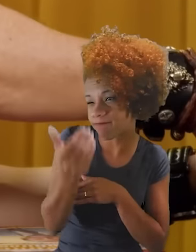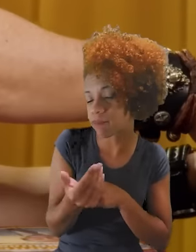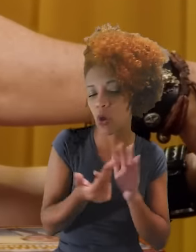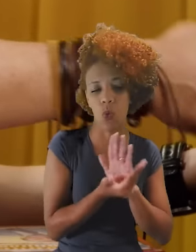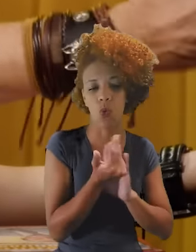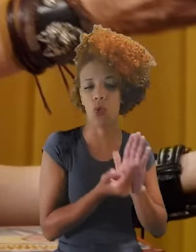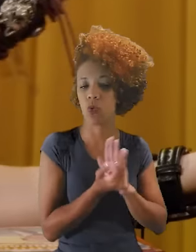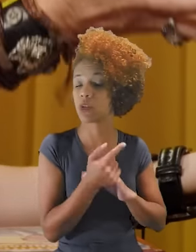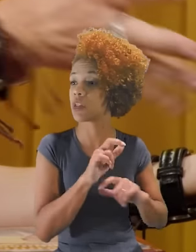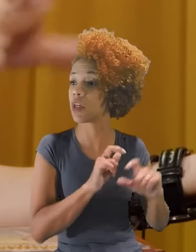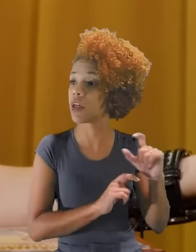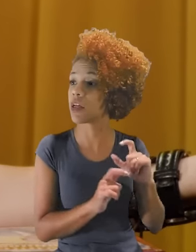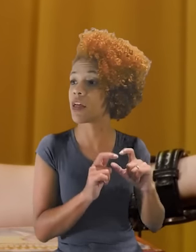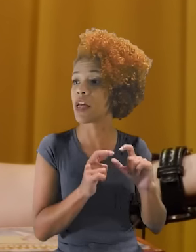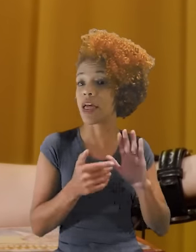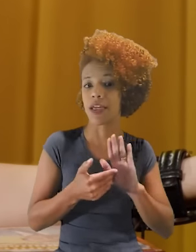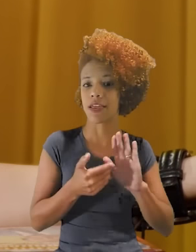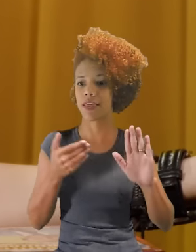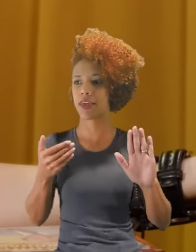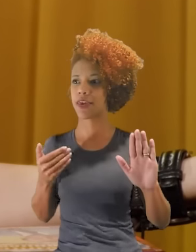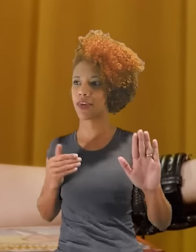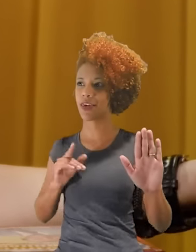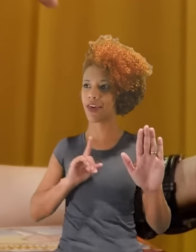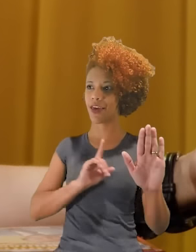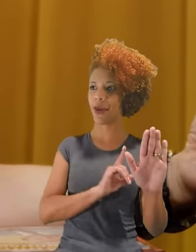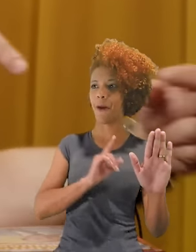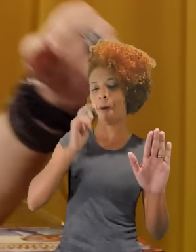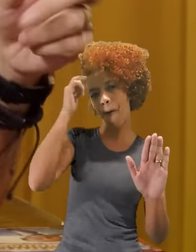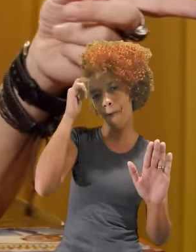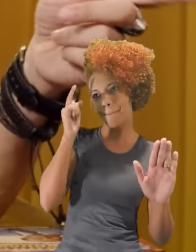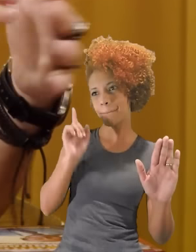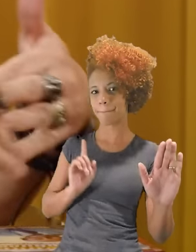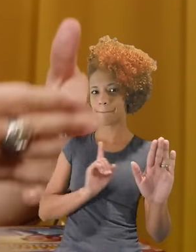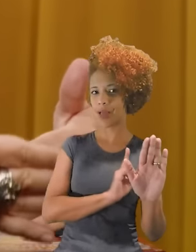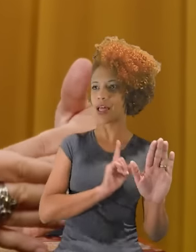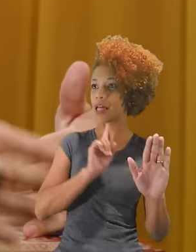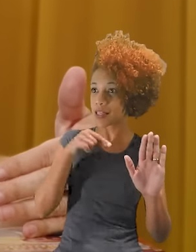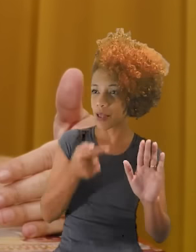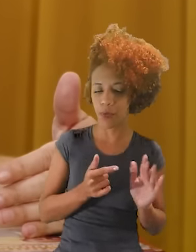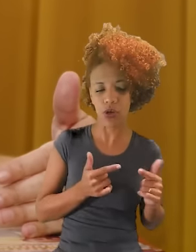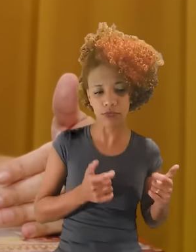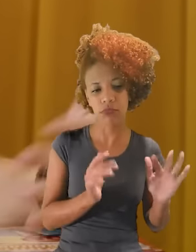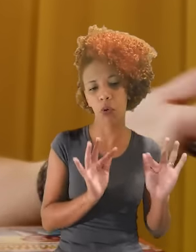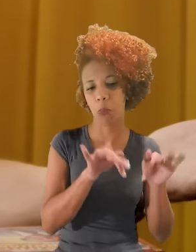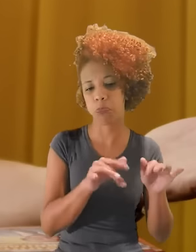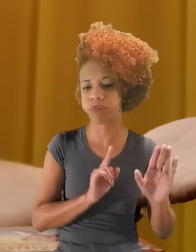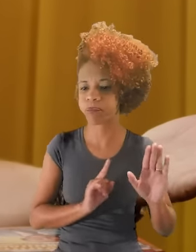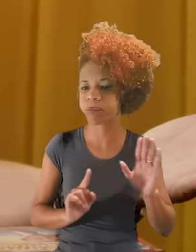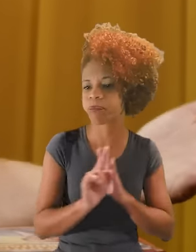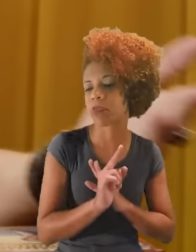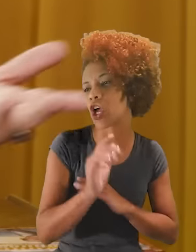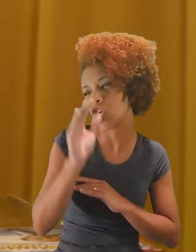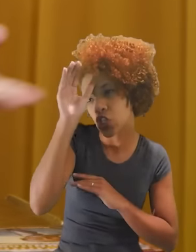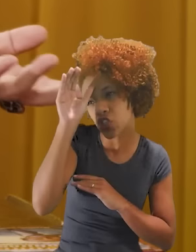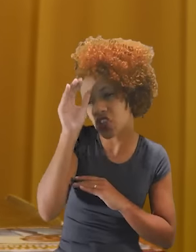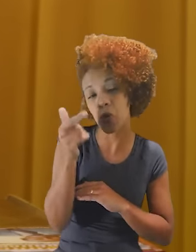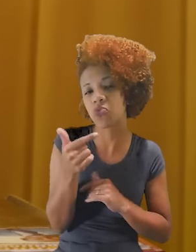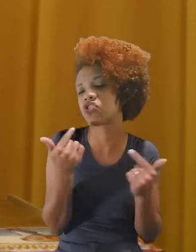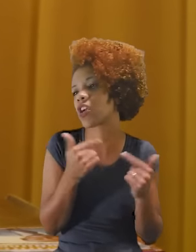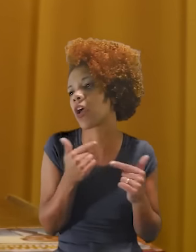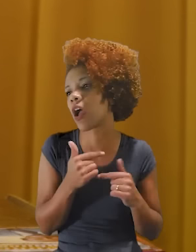esses desenhos, que acabou apagando o Mickey, cara. Por isso que o Mickey voltou pós-guerra tiozão, não tinha mais graça. Mickey voltou